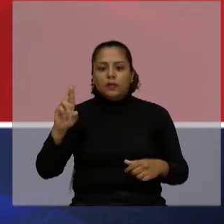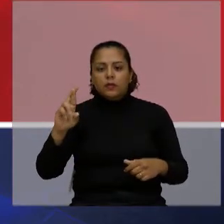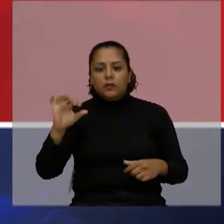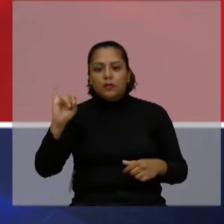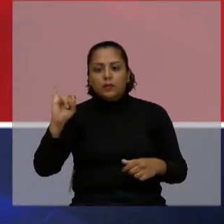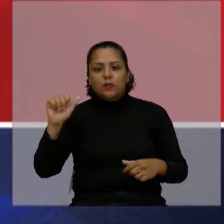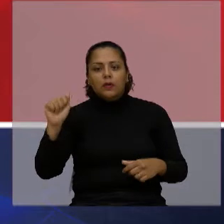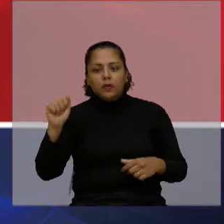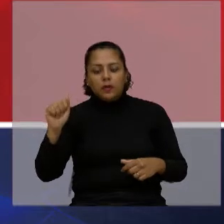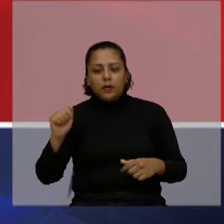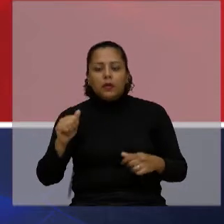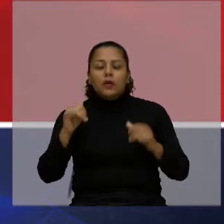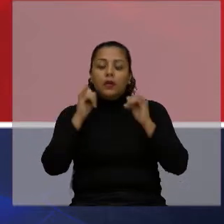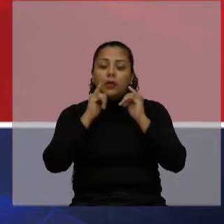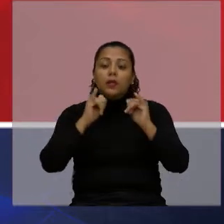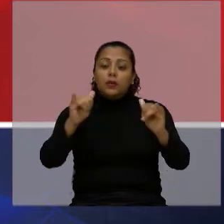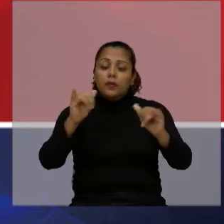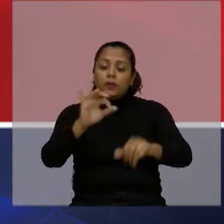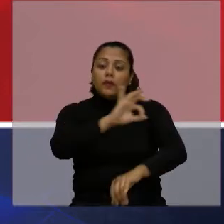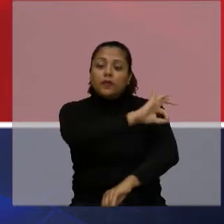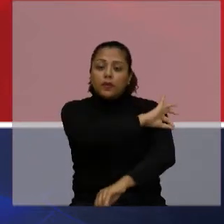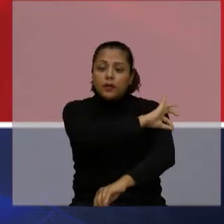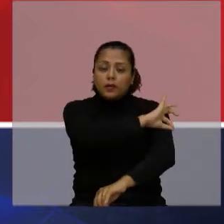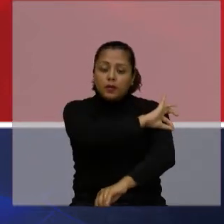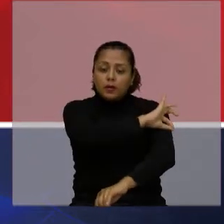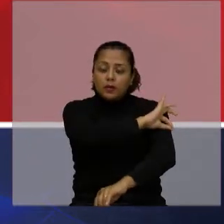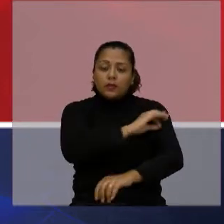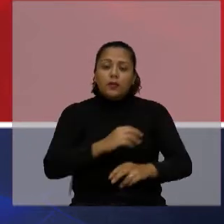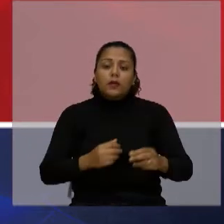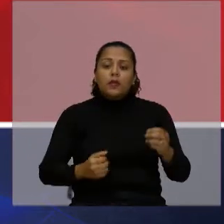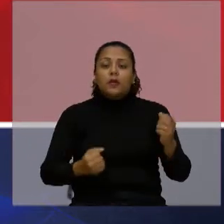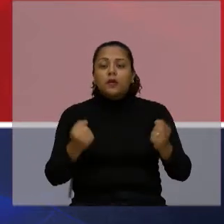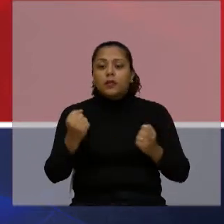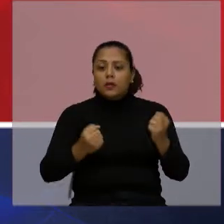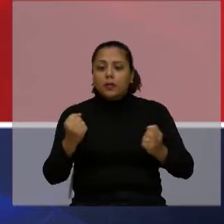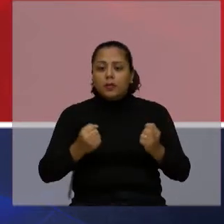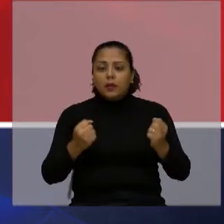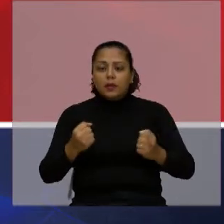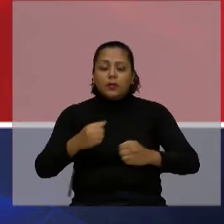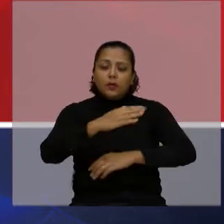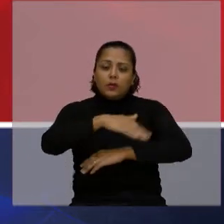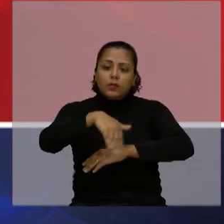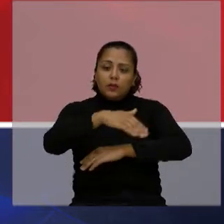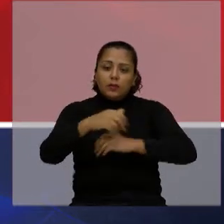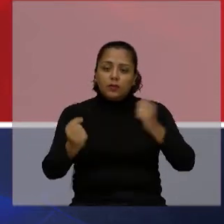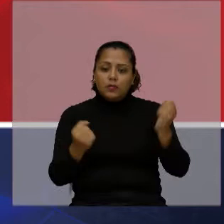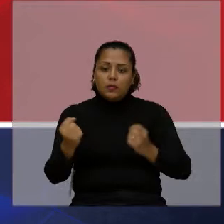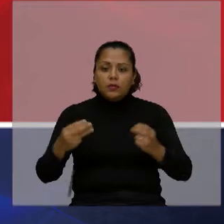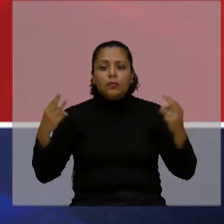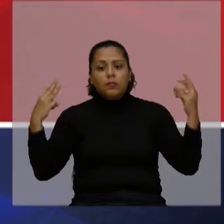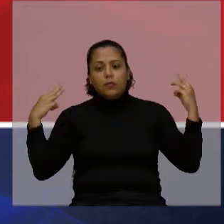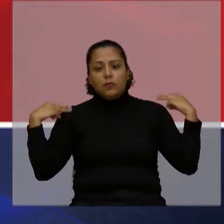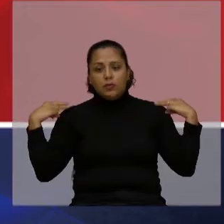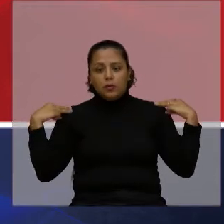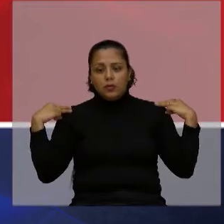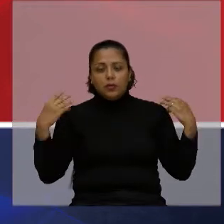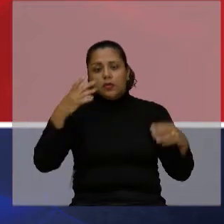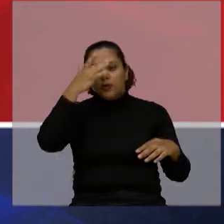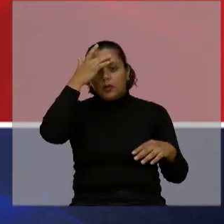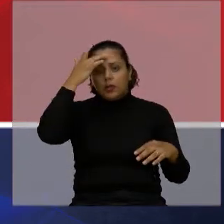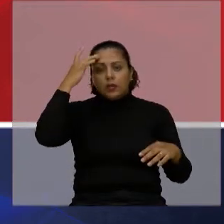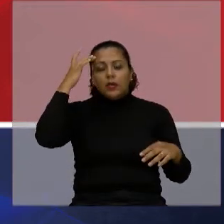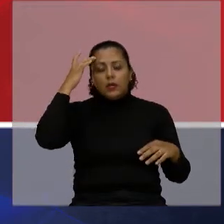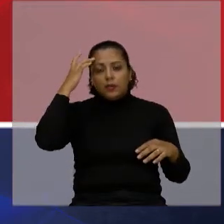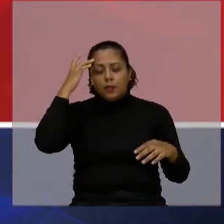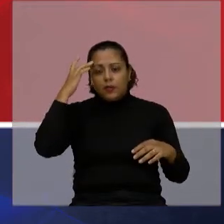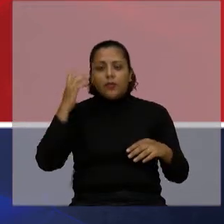a vacinação de trabalhadores do transporte e pessoas com comorbidades em maio, a